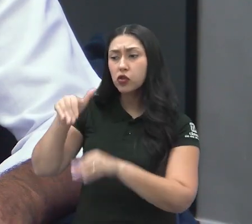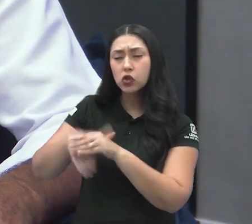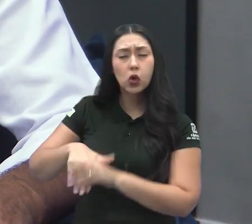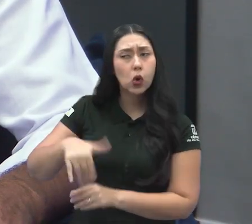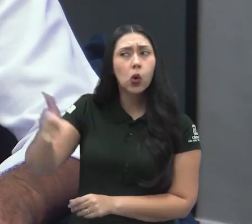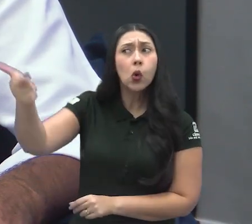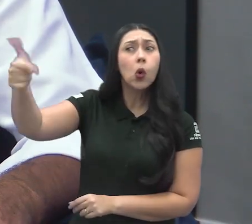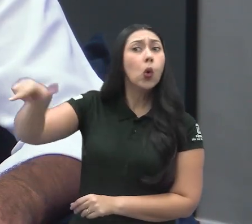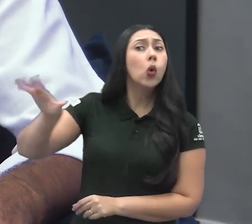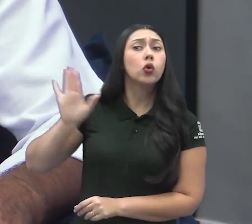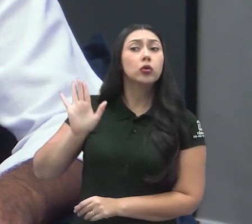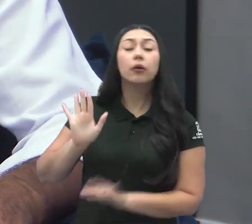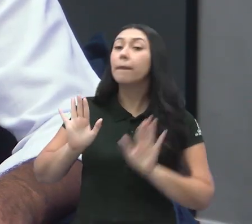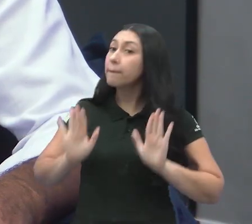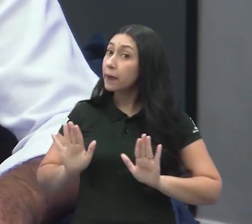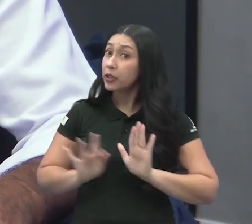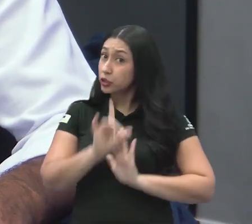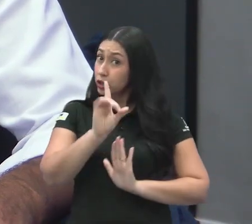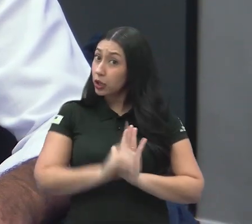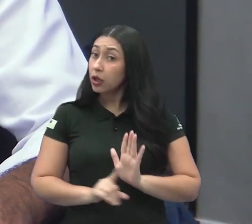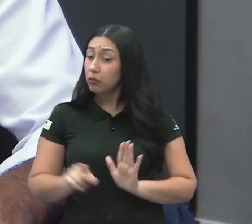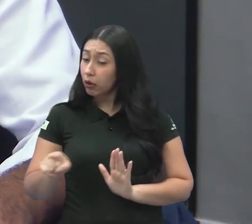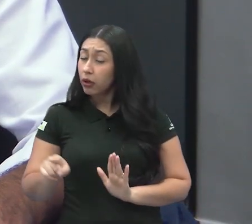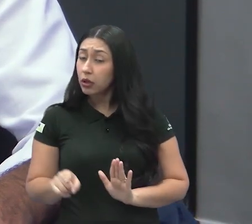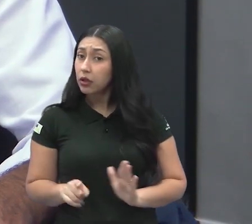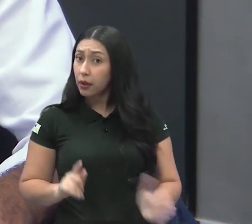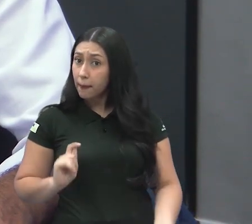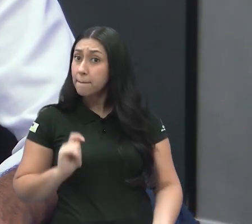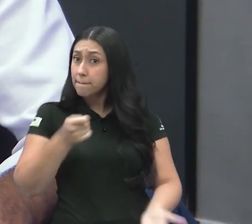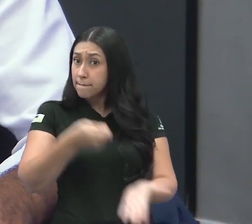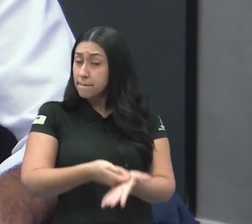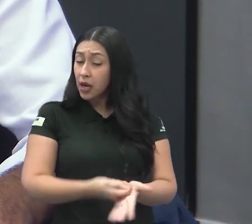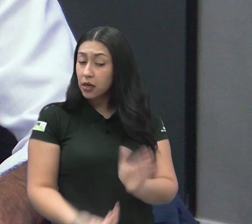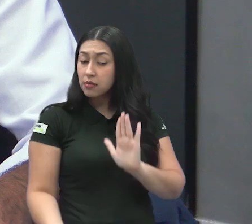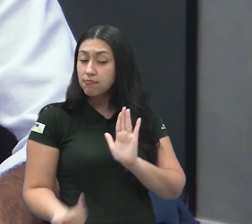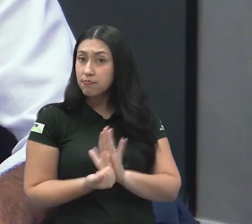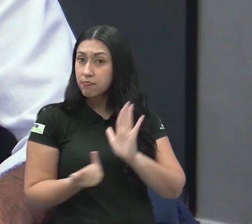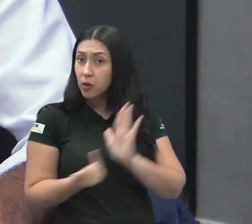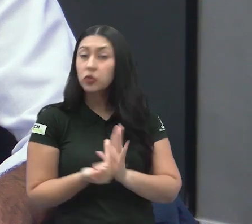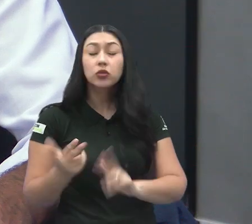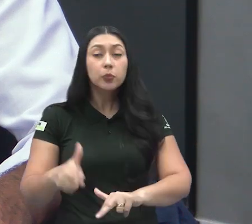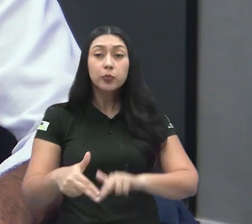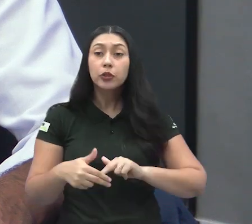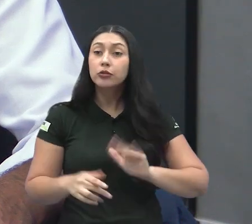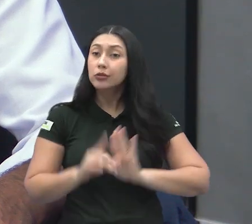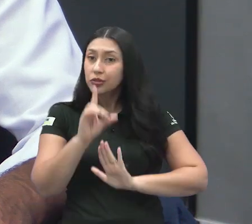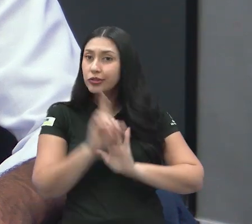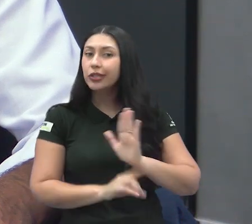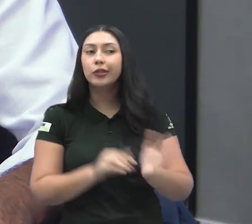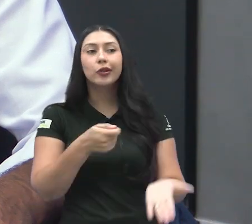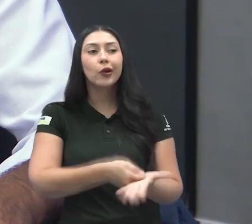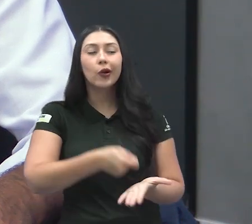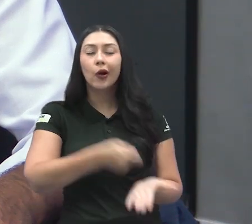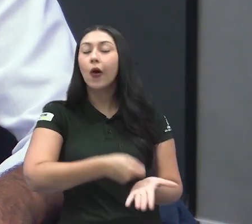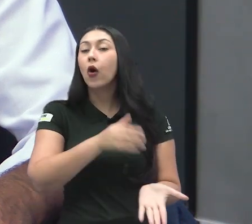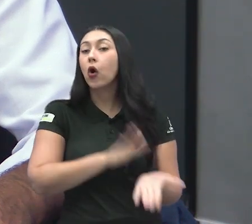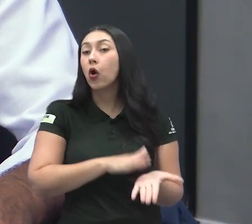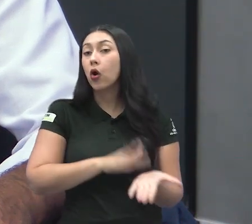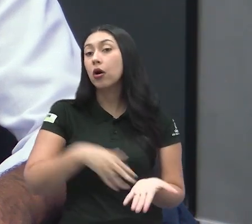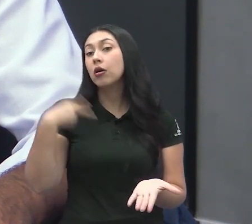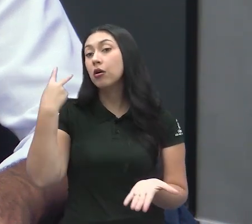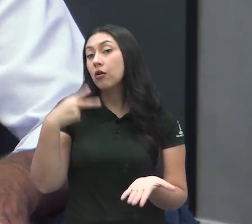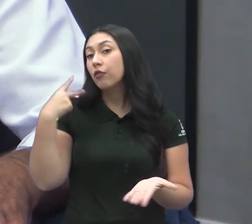gente, mas ela tem direito, ela paga impostos, né? Então ela tem direito de cobrar que o vereador possa realmente